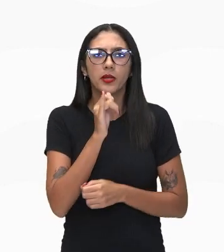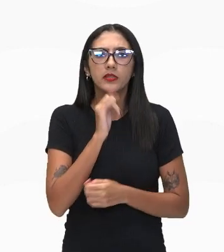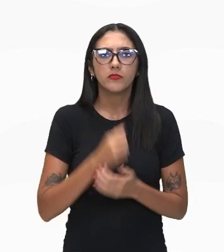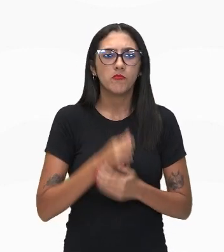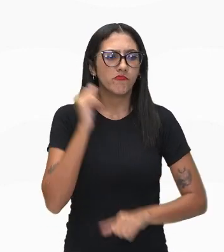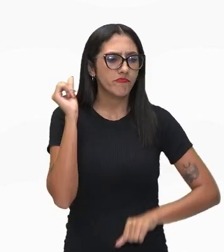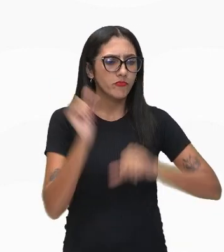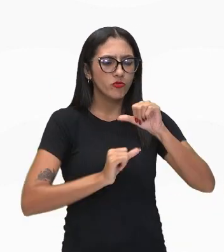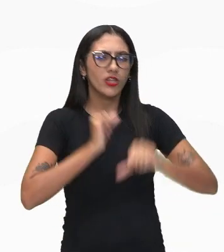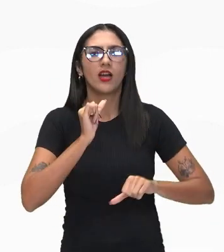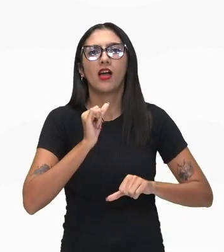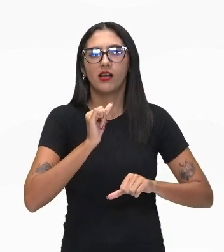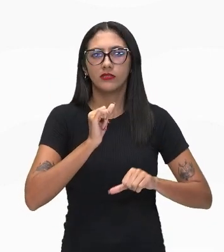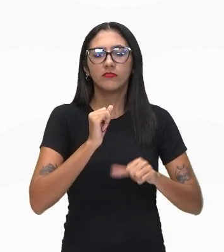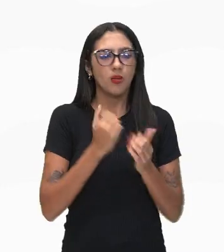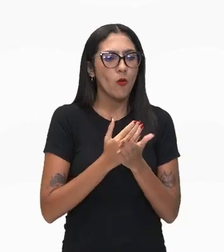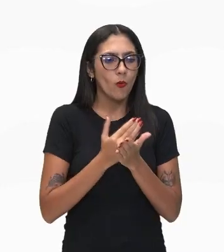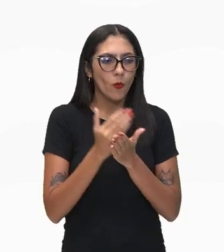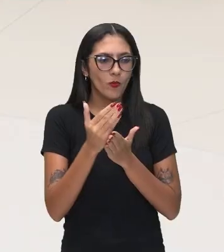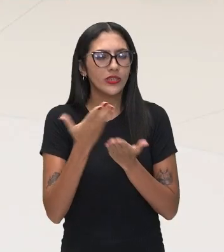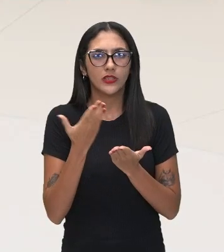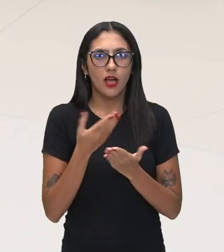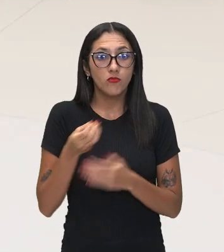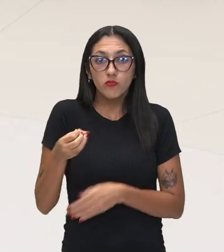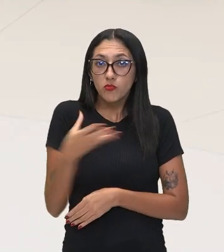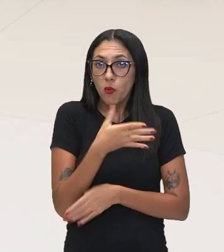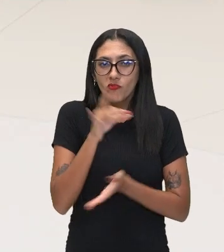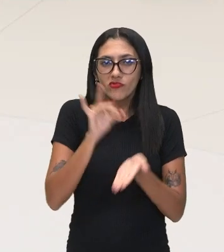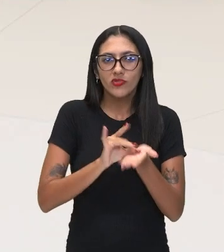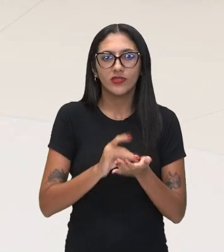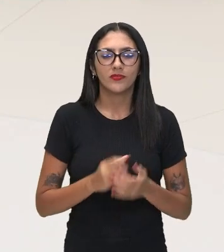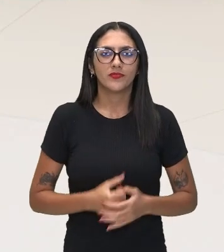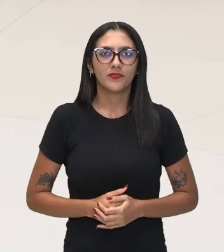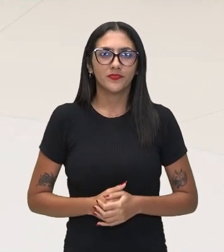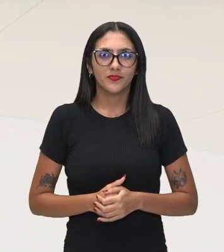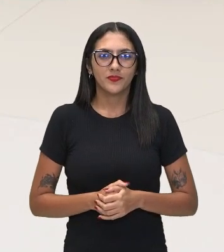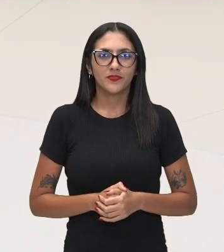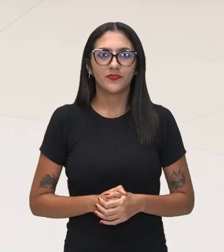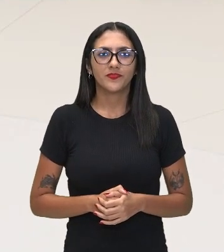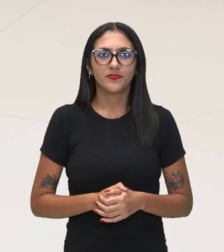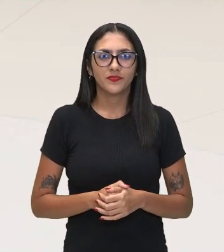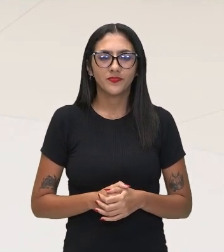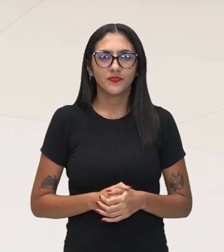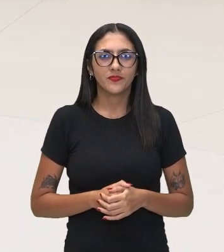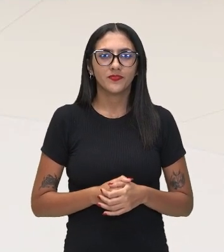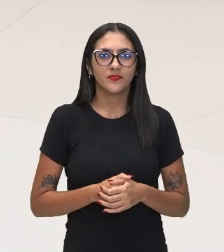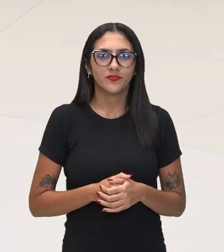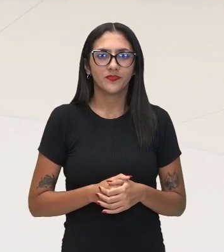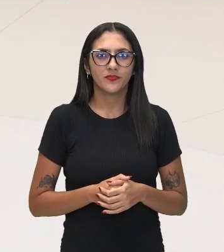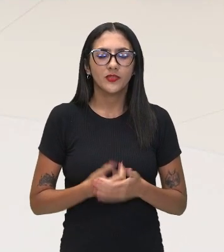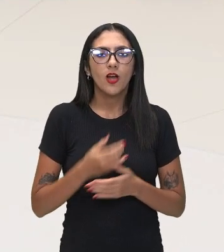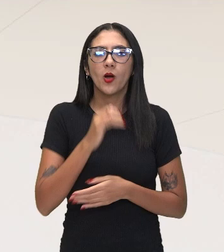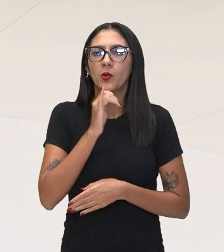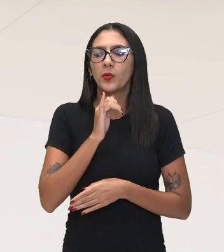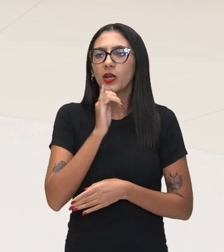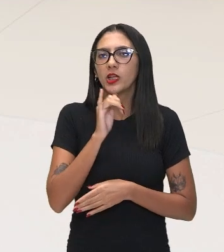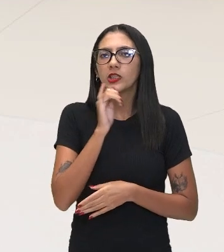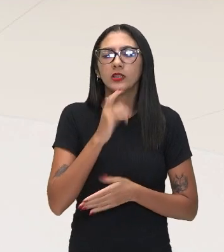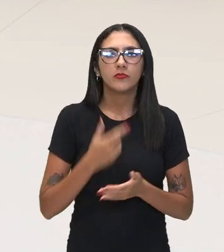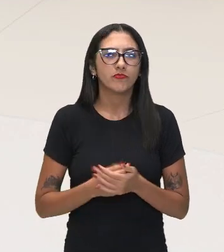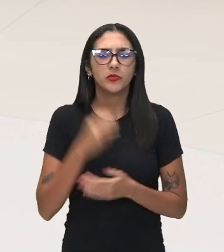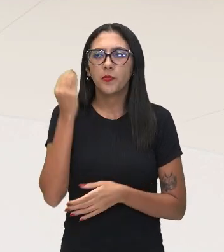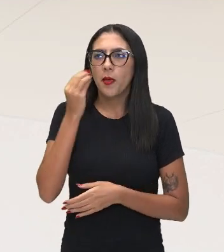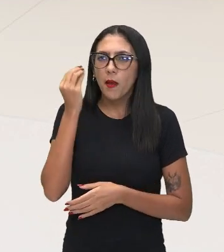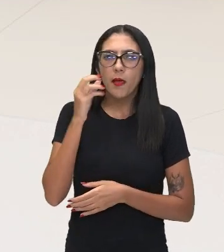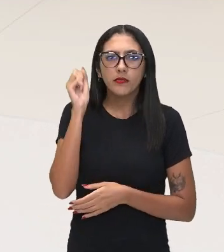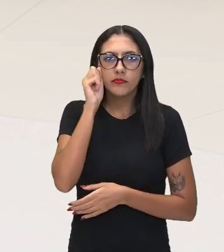existe, né? Começar do zero aí, tá bom? Então, olha só, criar, por isso que o Rodrigo falou, a criatividade, né?